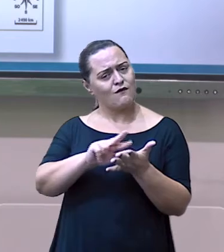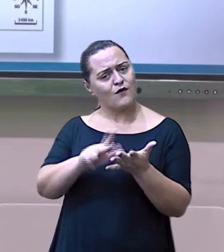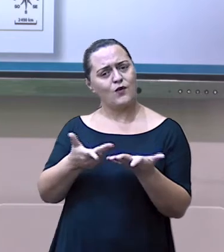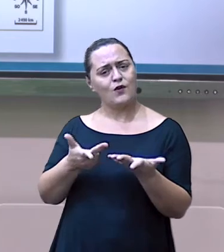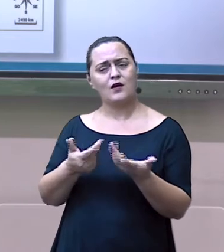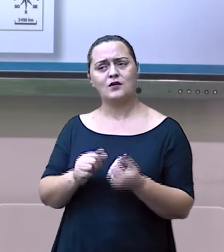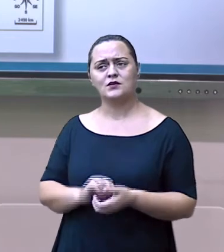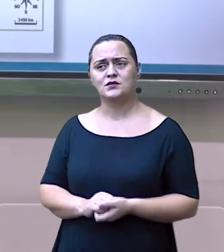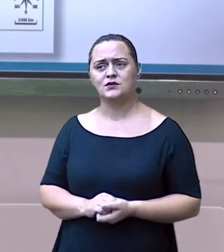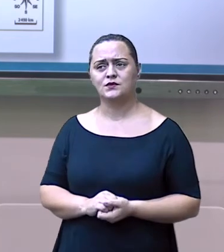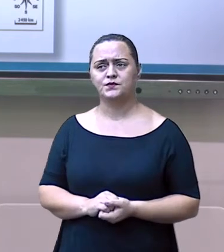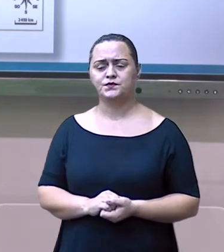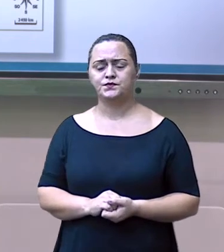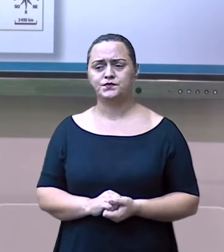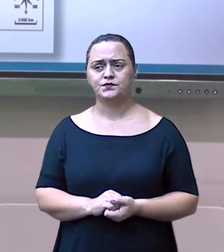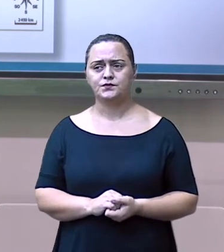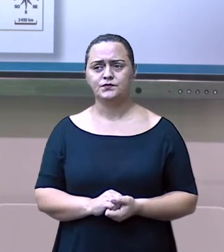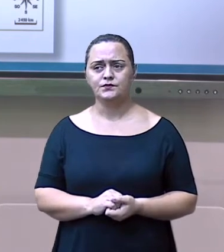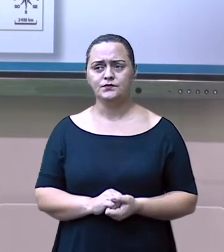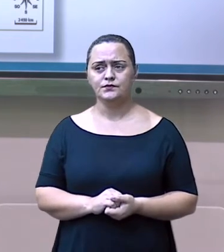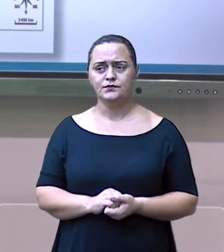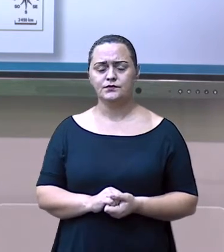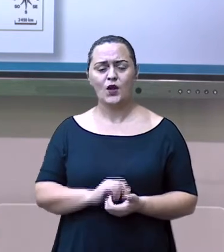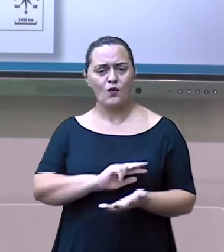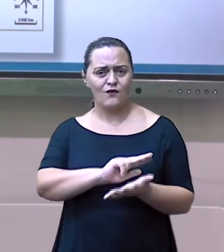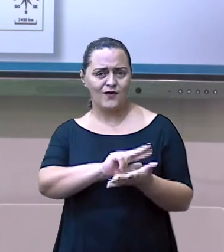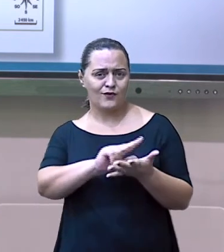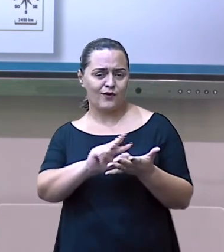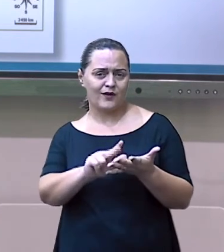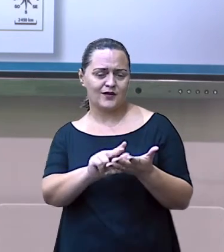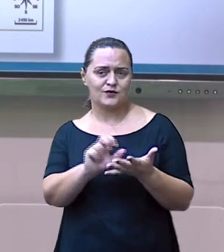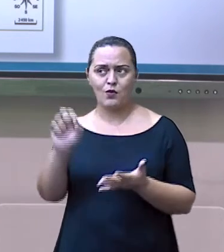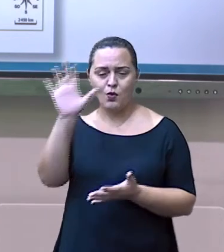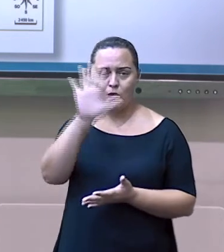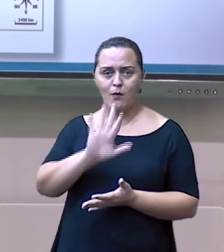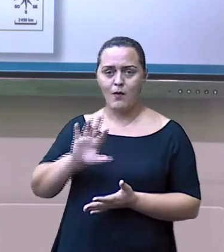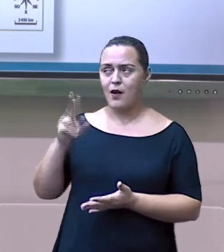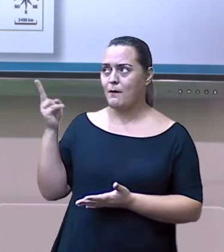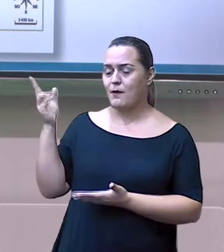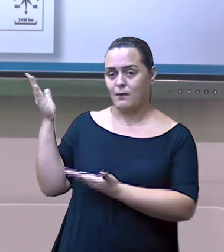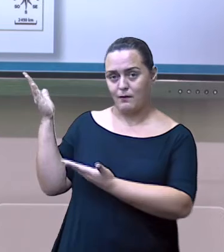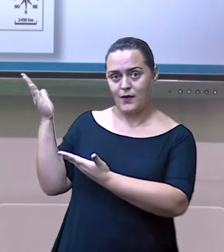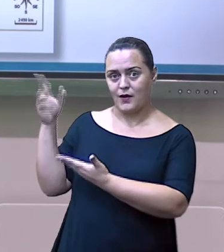do Norte, nós temos na Ásia, nós temos na Oceania.